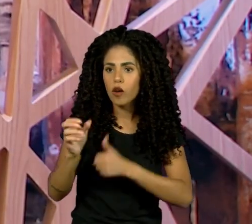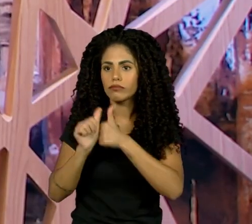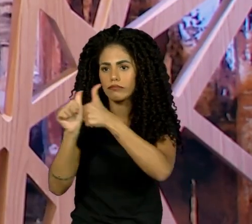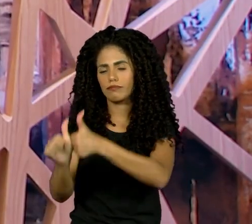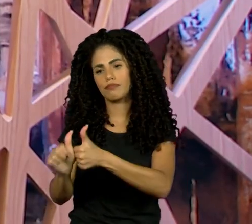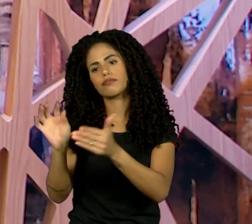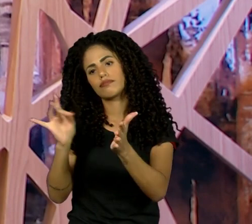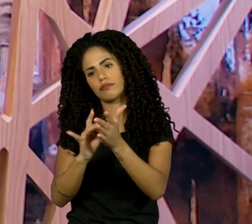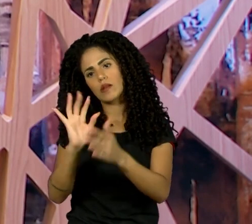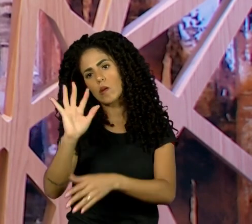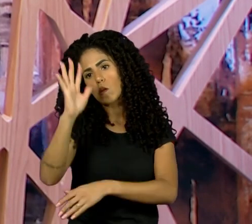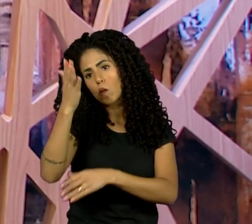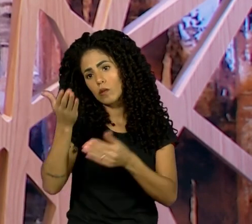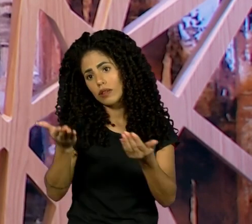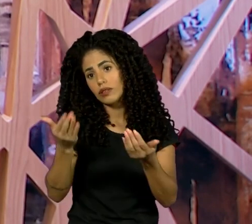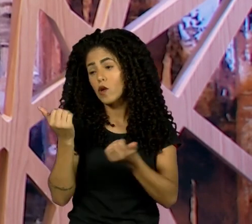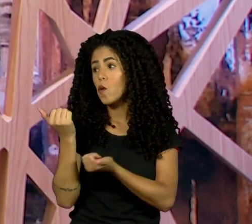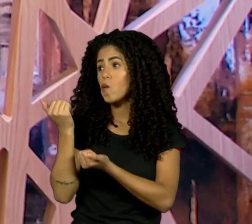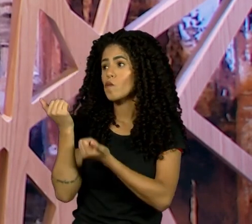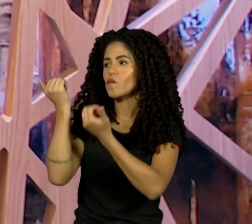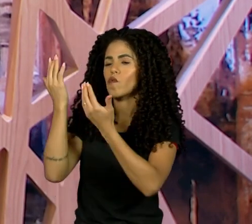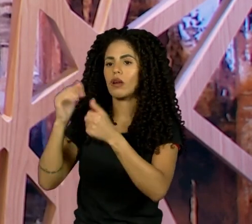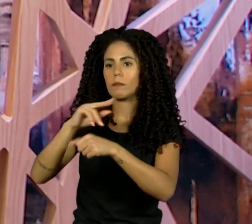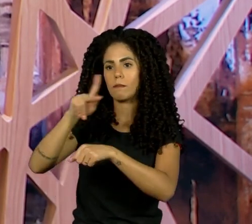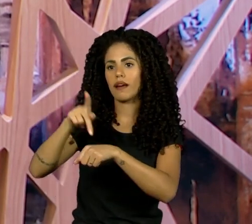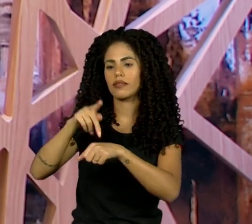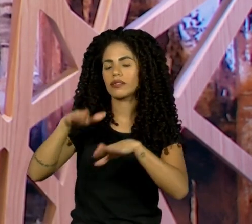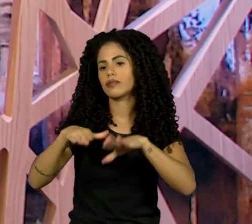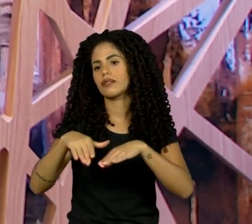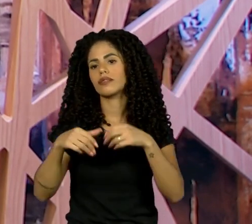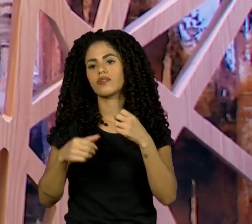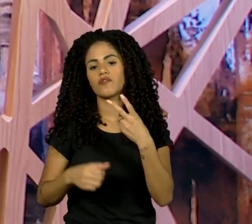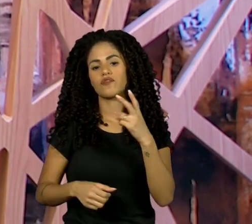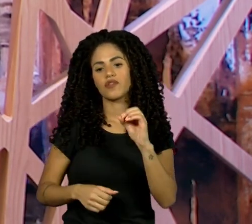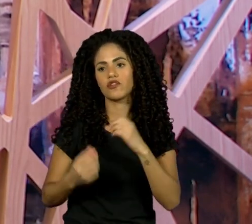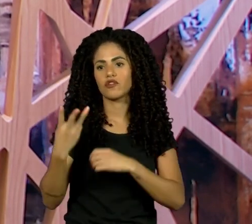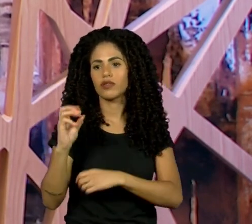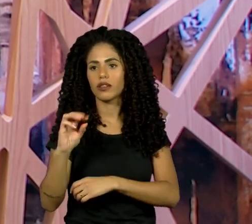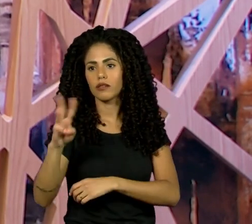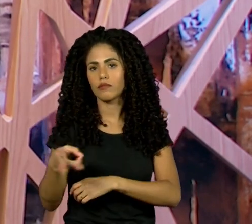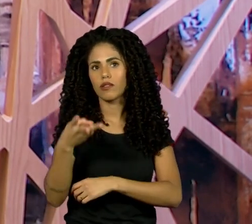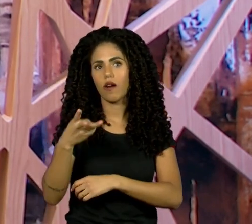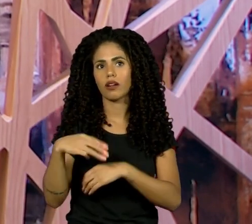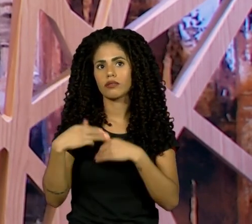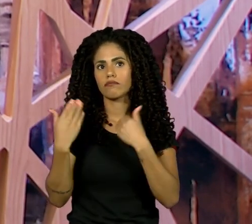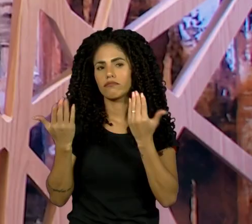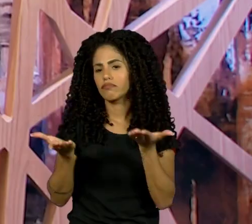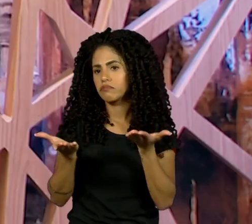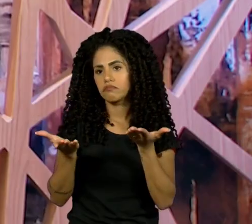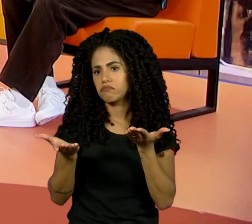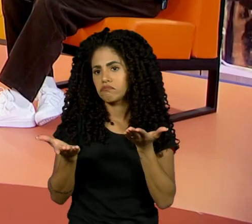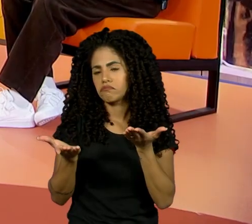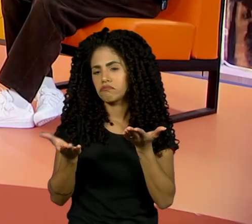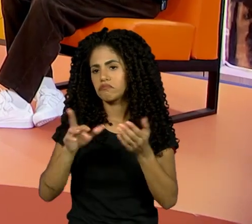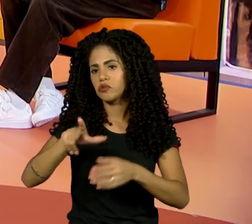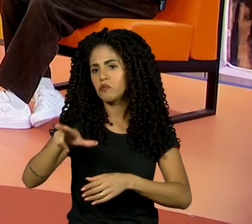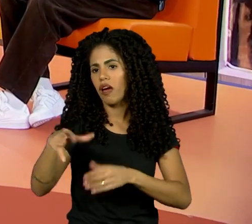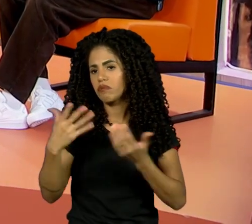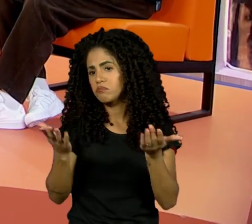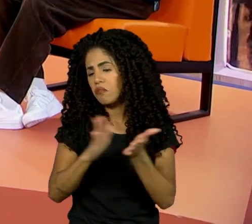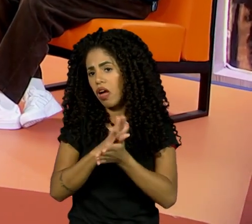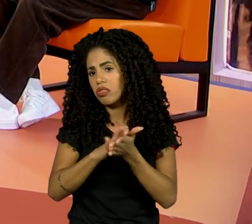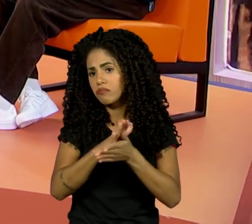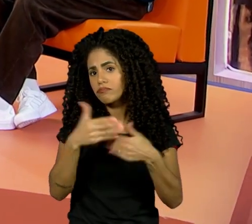possível no nosso país, né? Em outros países, influenciadores com 20, 30 milhões de seguidores, eles praticamente não existem, assim, né?